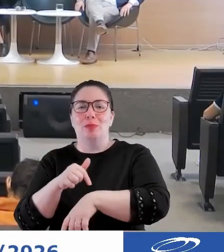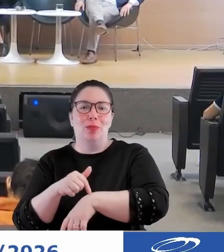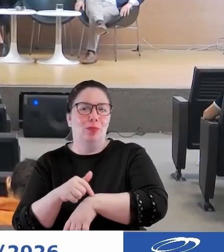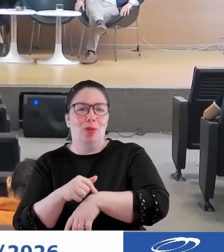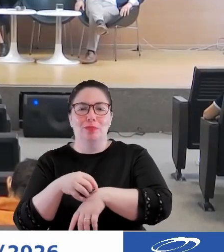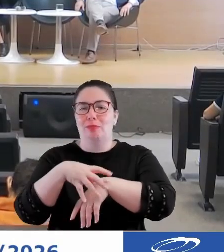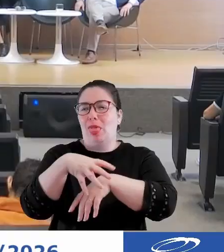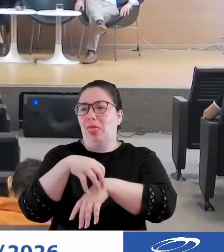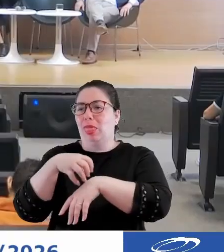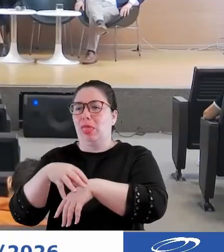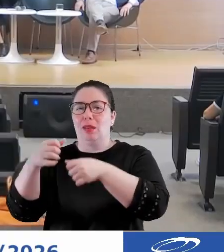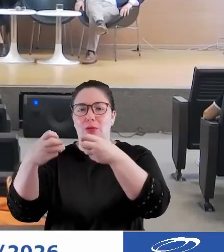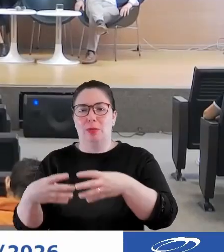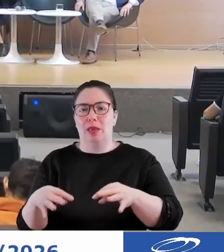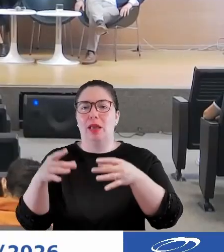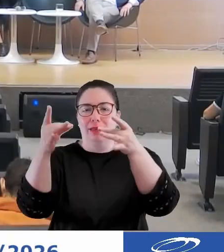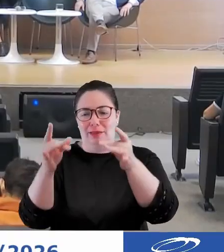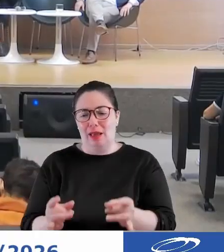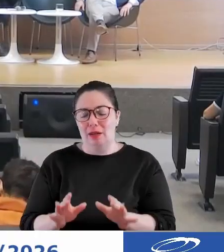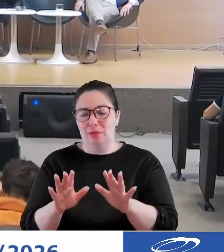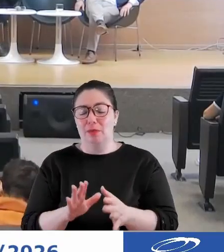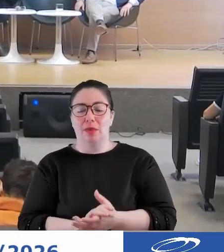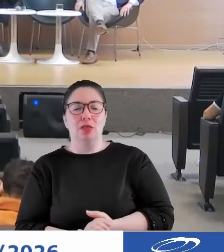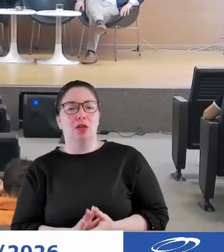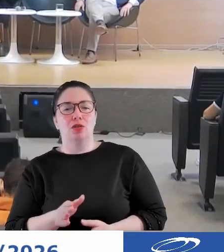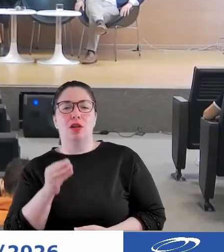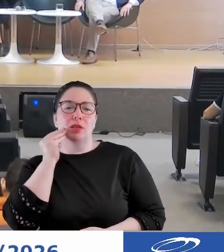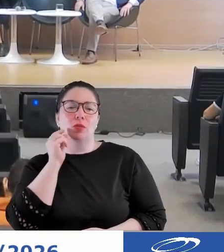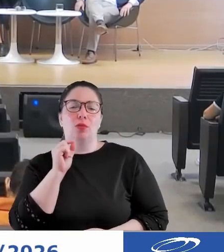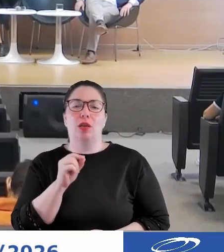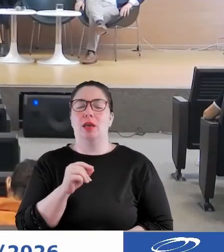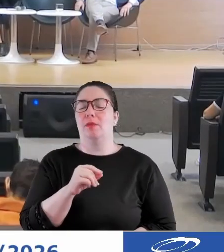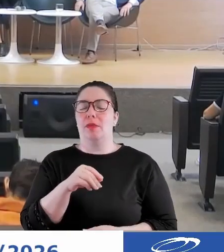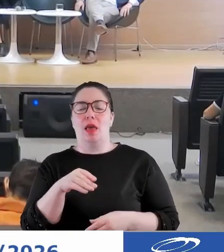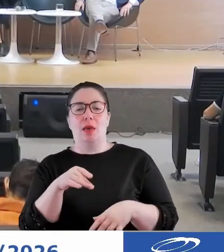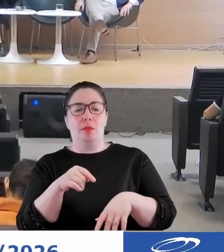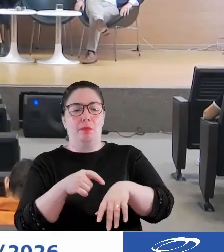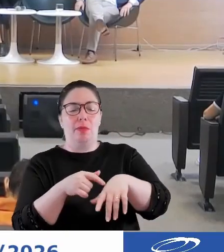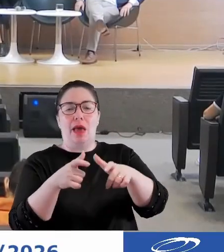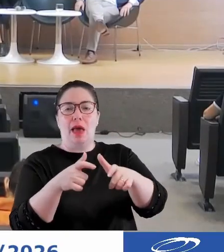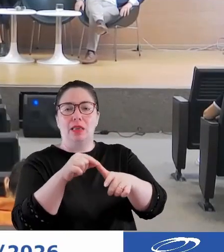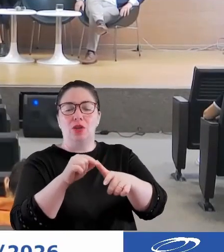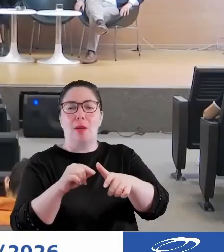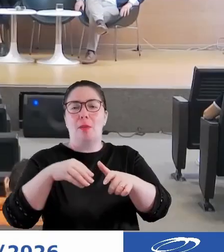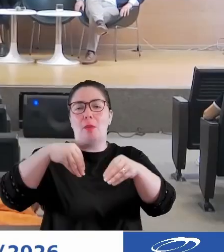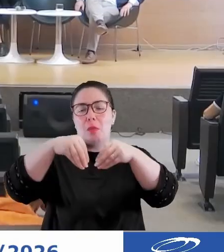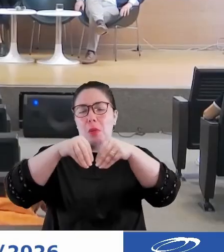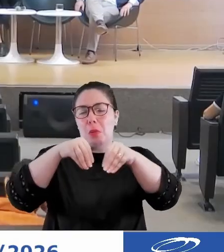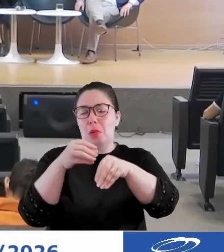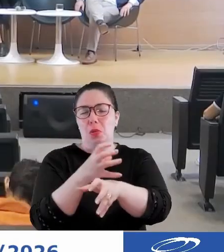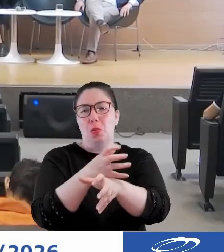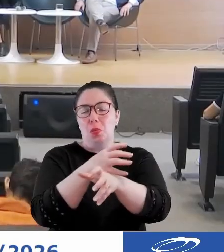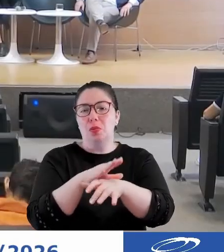em tecidos de partes moles é bem diferente da concentração no osso, e que, mais uma vez, depende do carreador do antibiótico